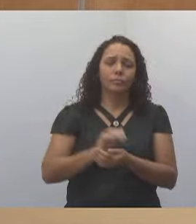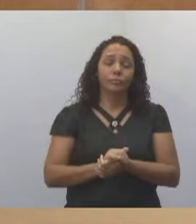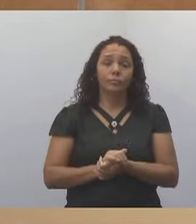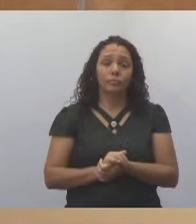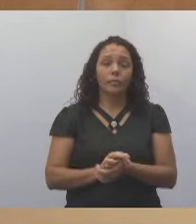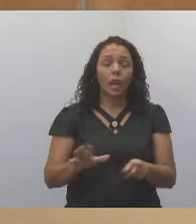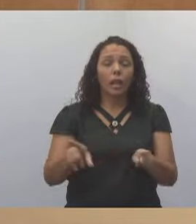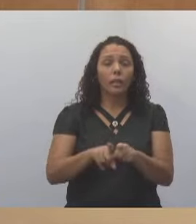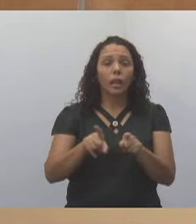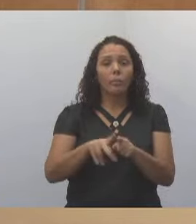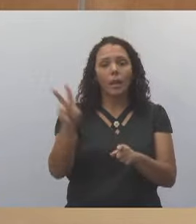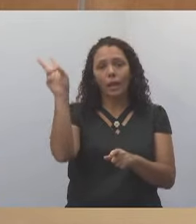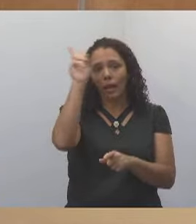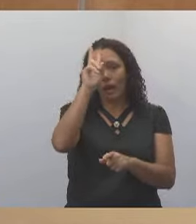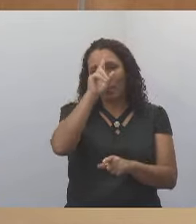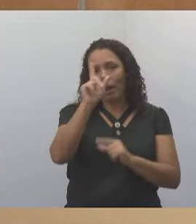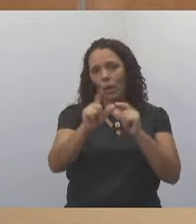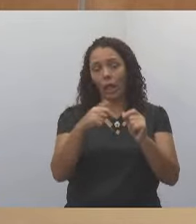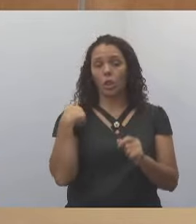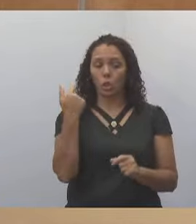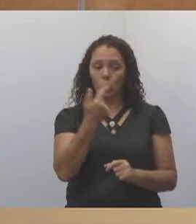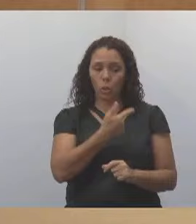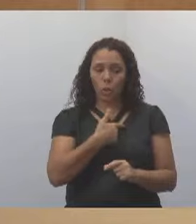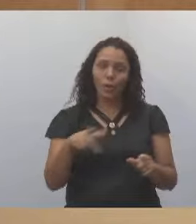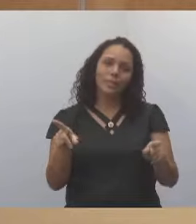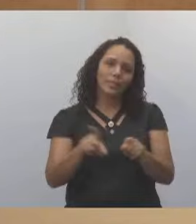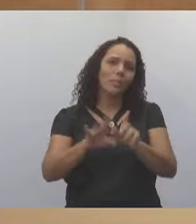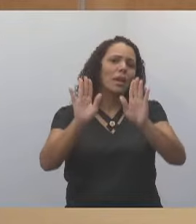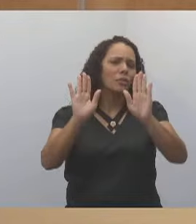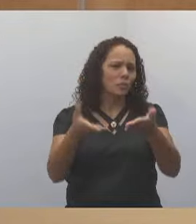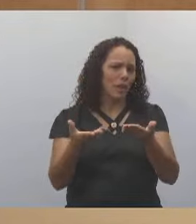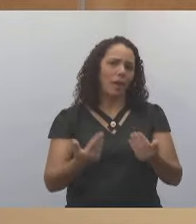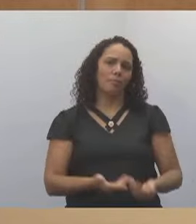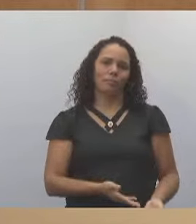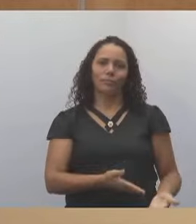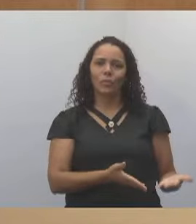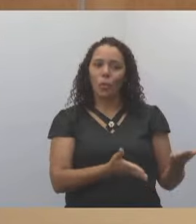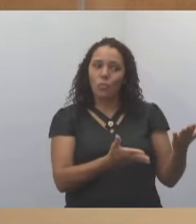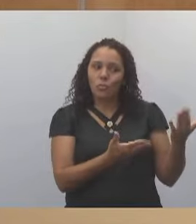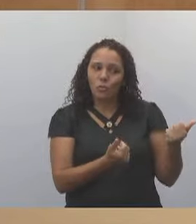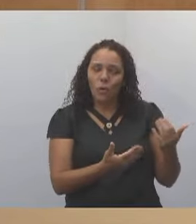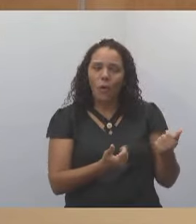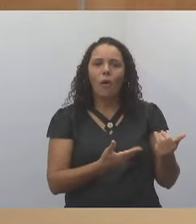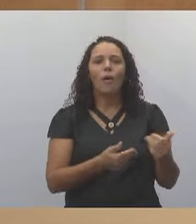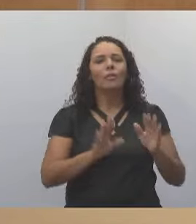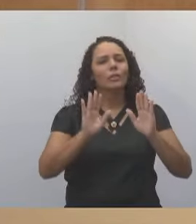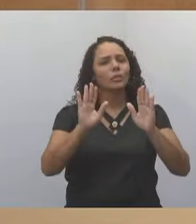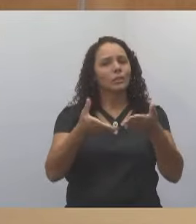que também fomos jovens, também fizemos as nossas peripécias, né?